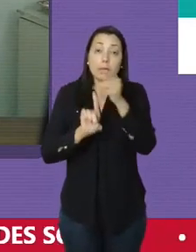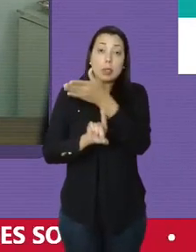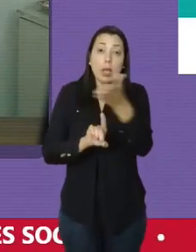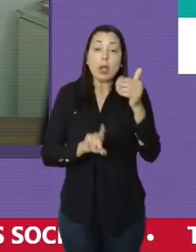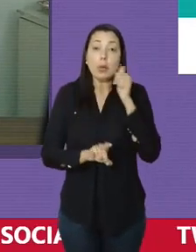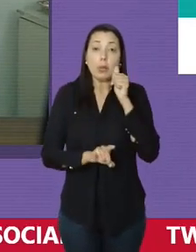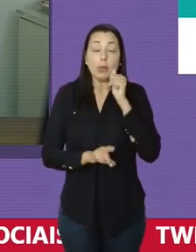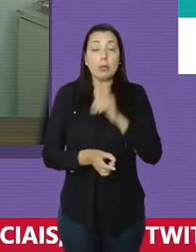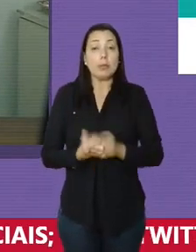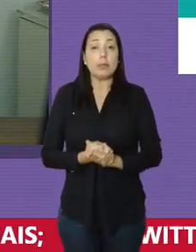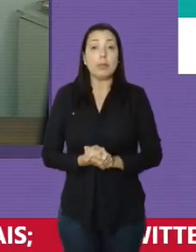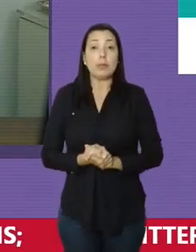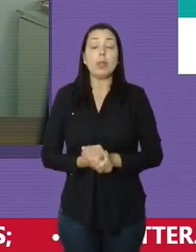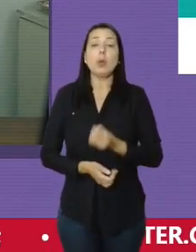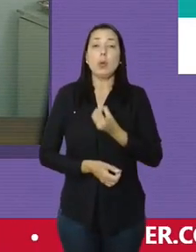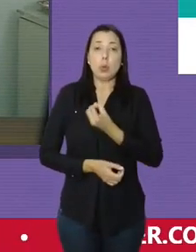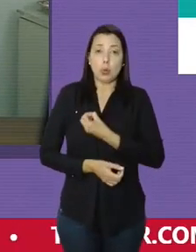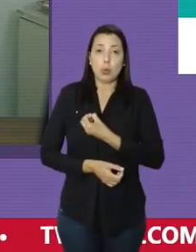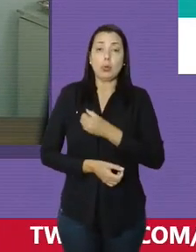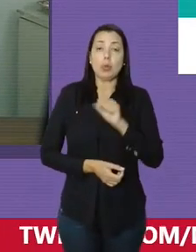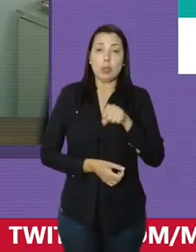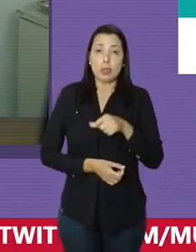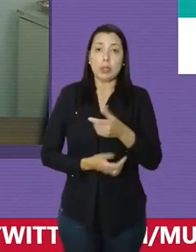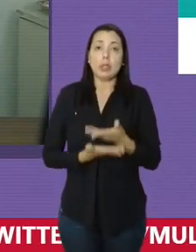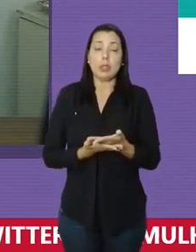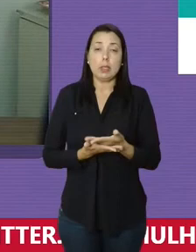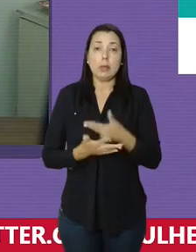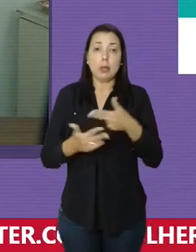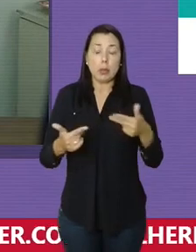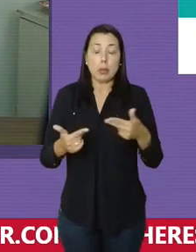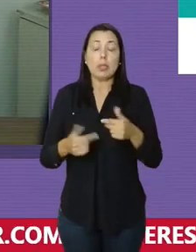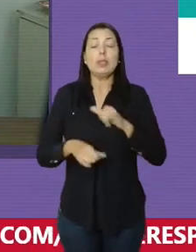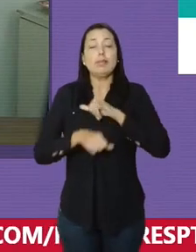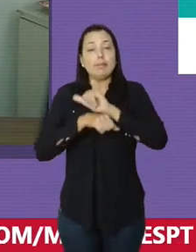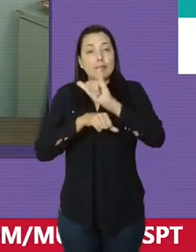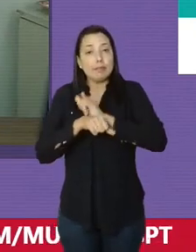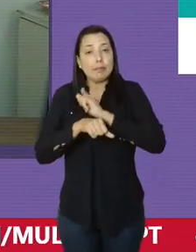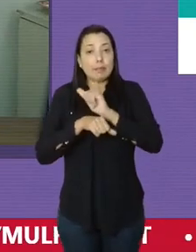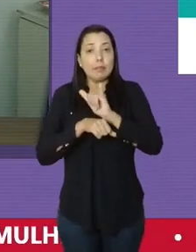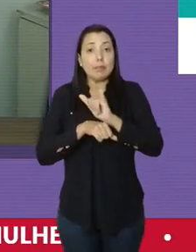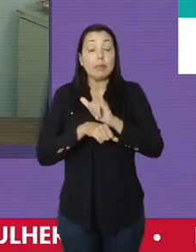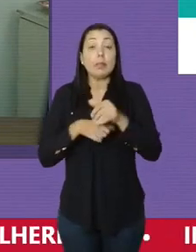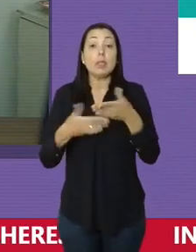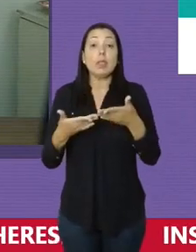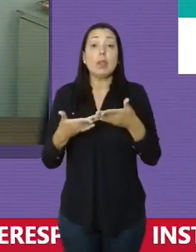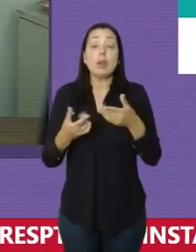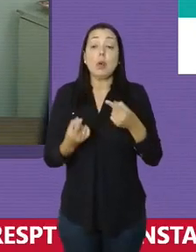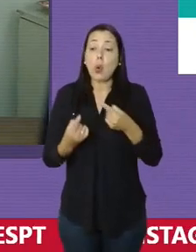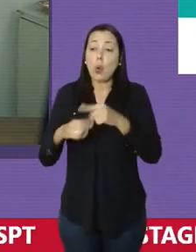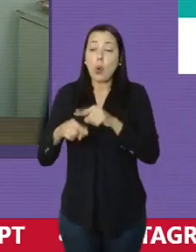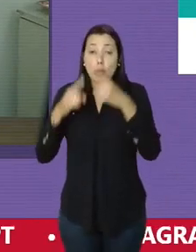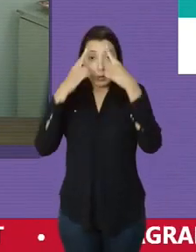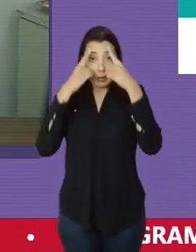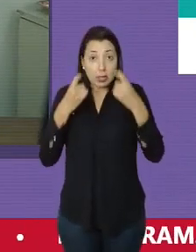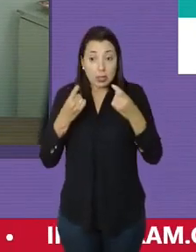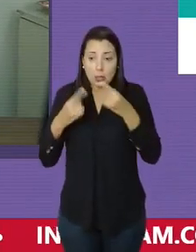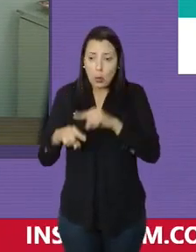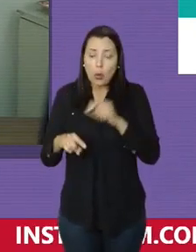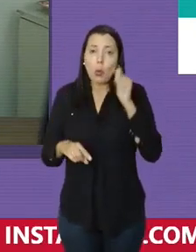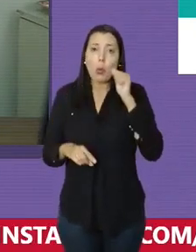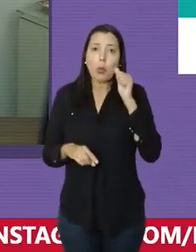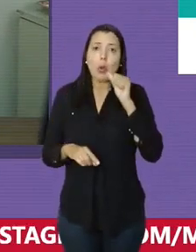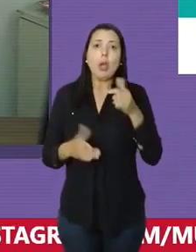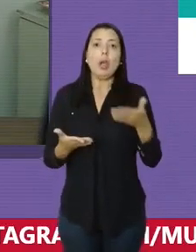mulheres. Esses números faziam parte de toda uma estratégia que incluía o combate à violência contra as